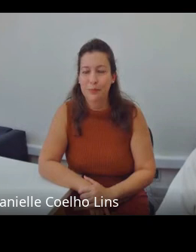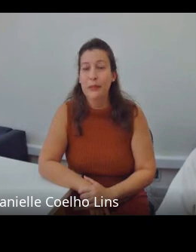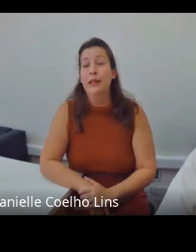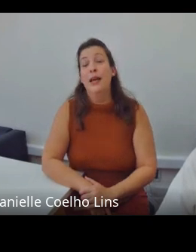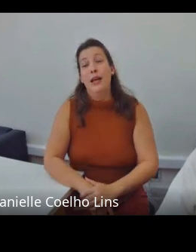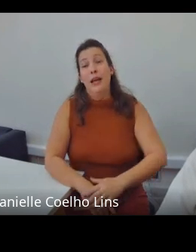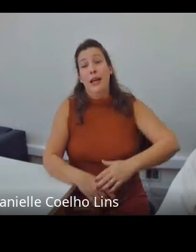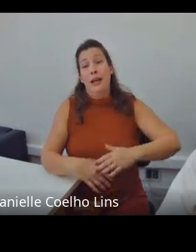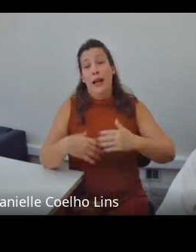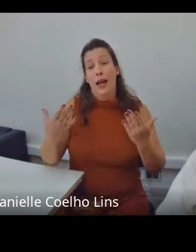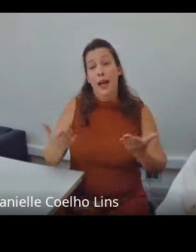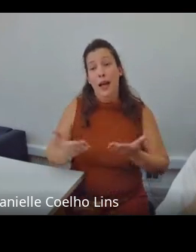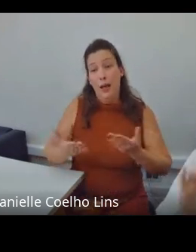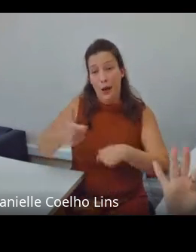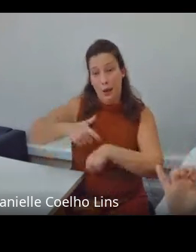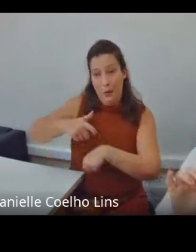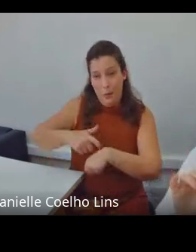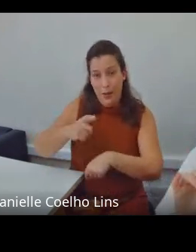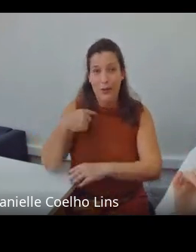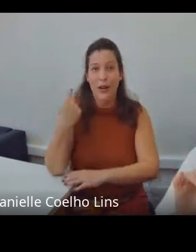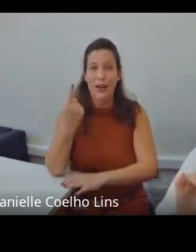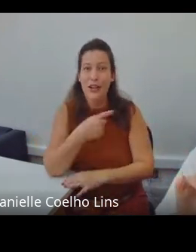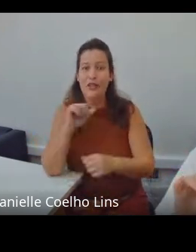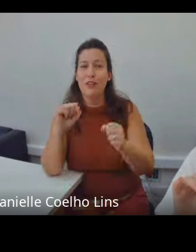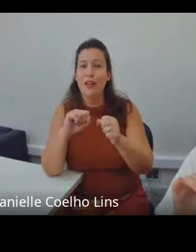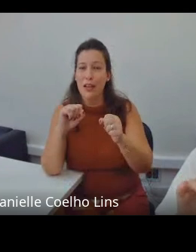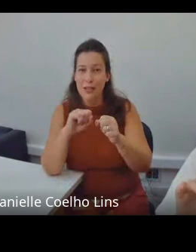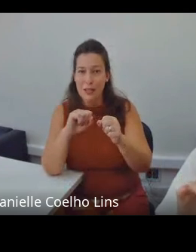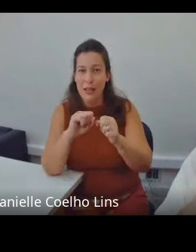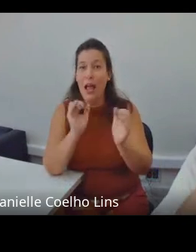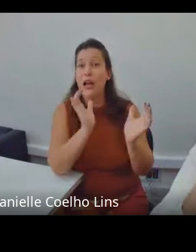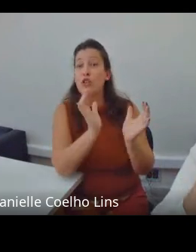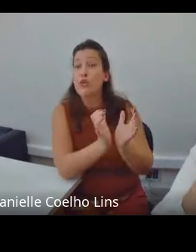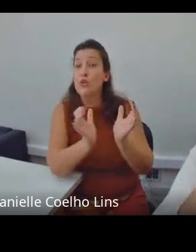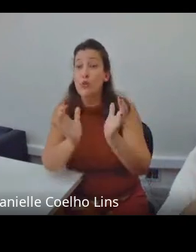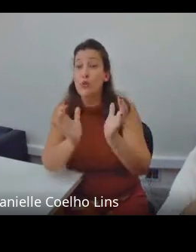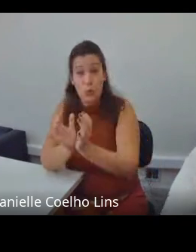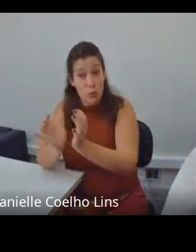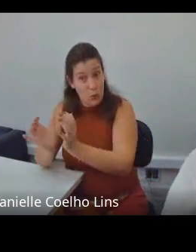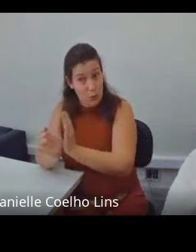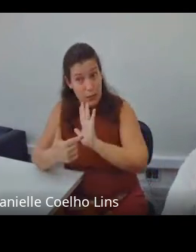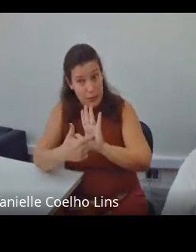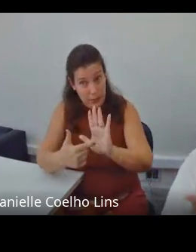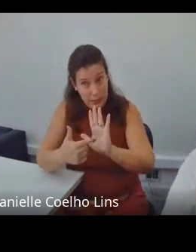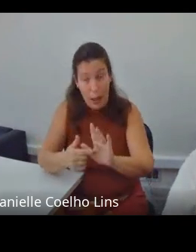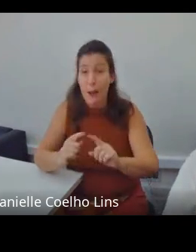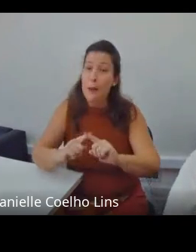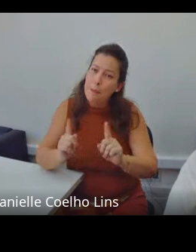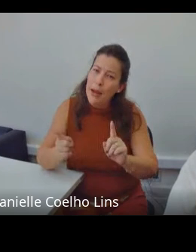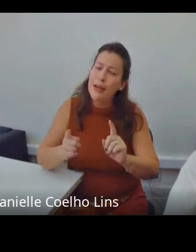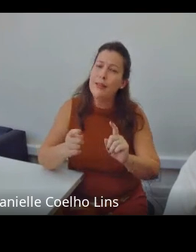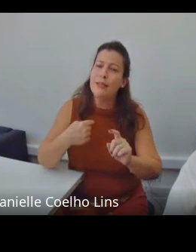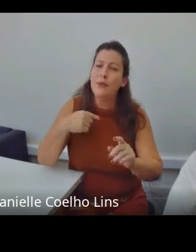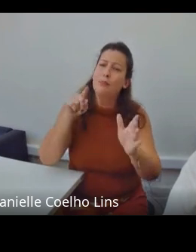Então, nesse momento agora, a gente vai passar para a parte das turmas, mas antes disso, eu gostaria de saber se